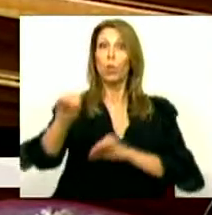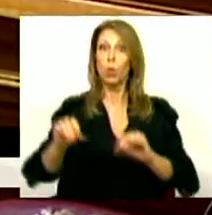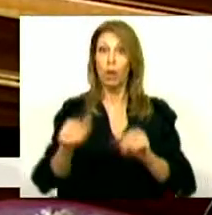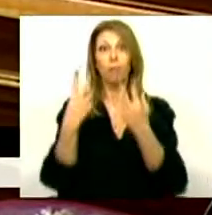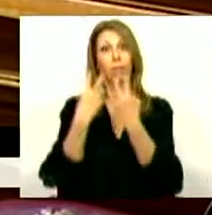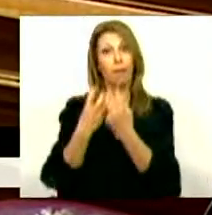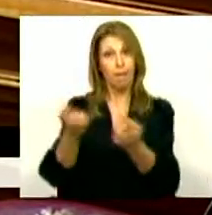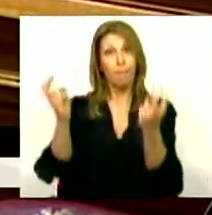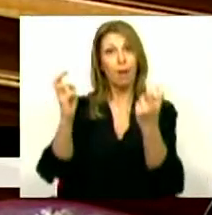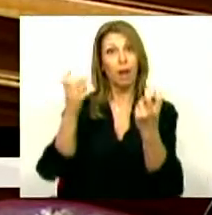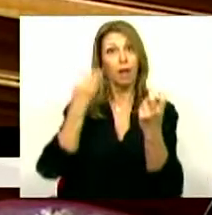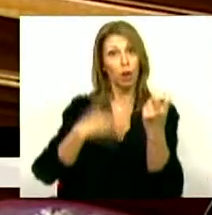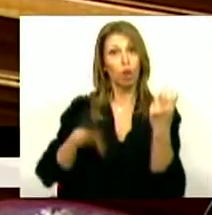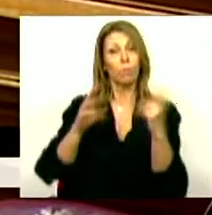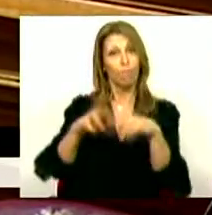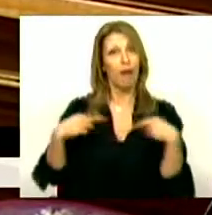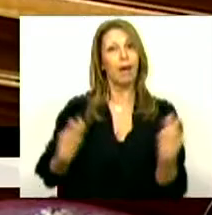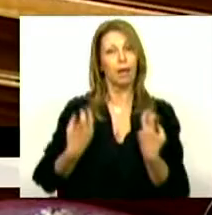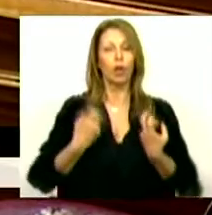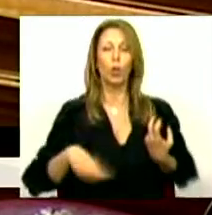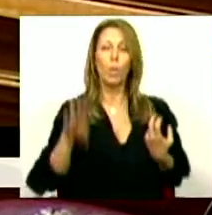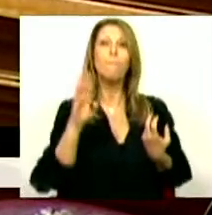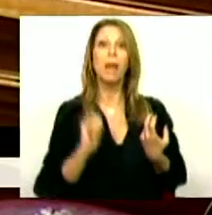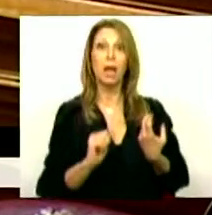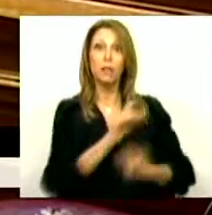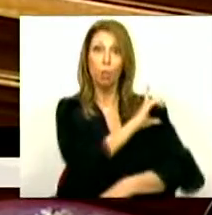Socialista, o poder local tem